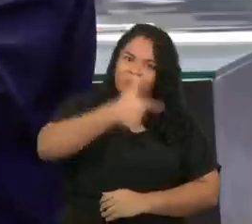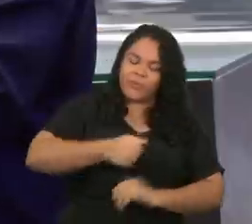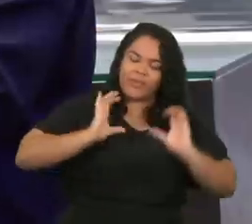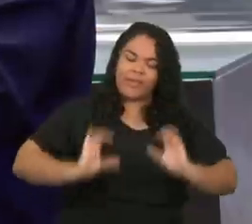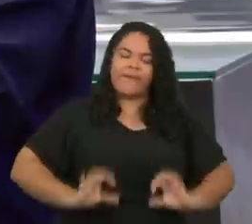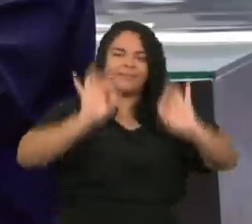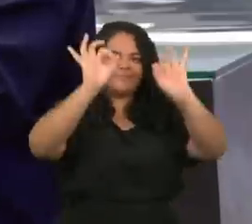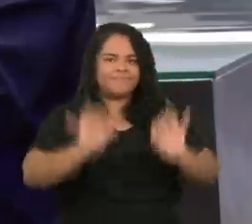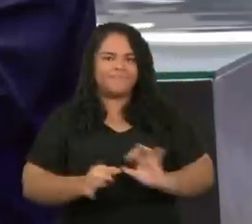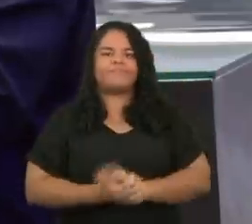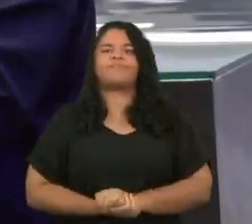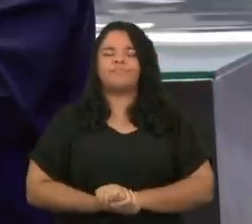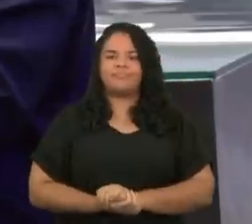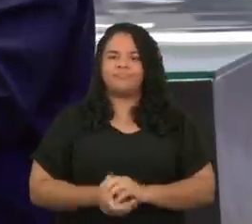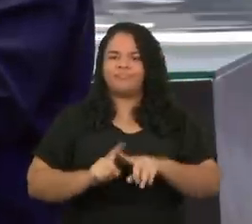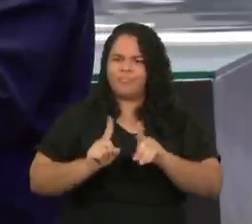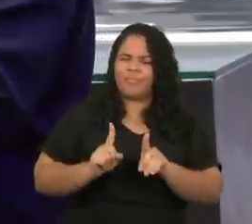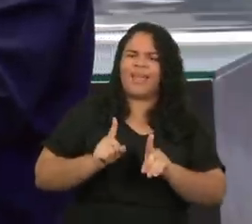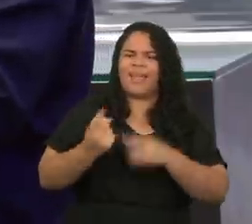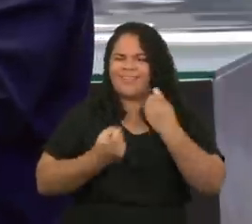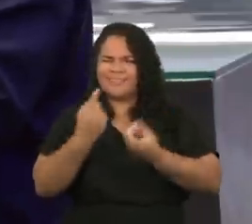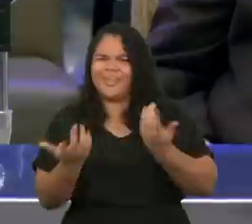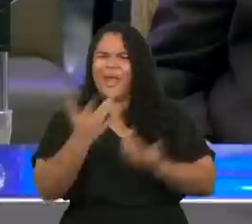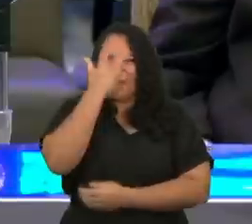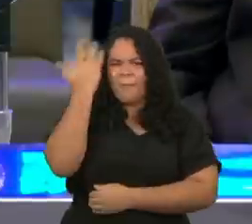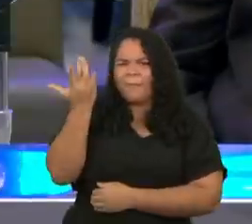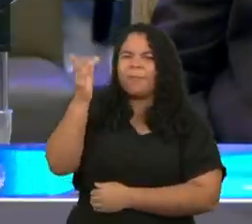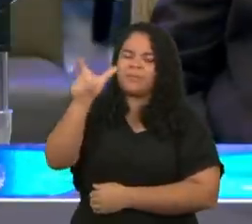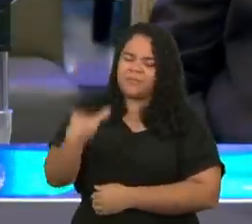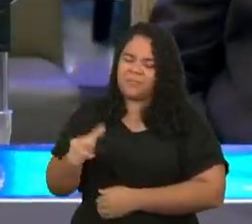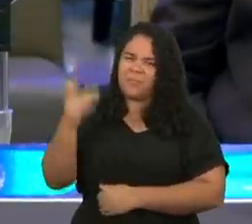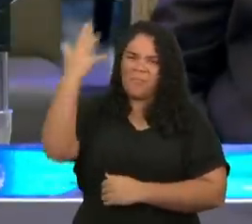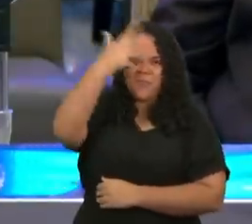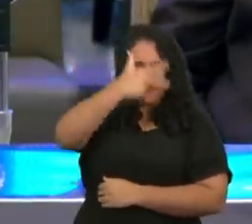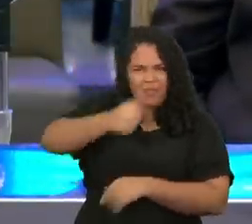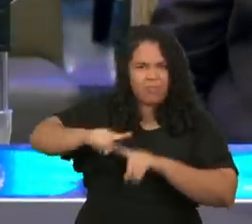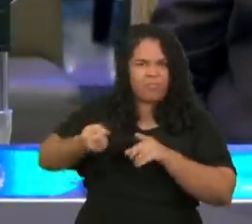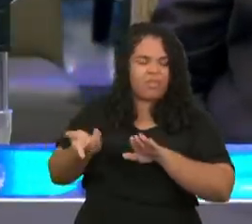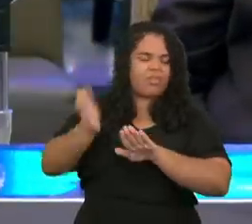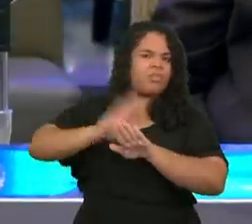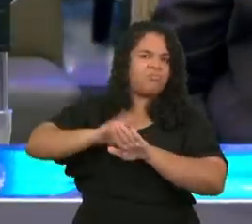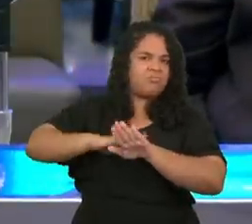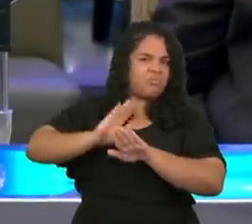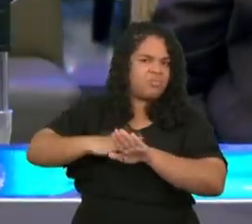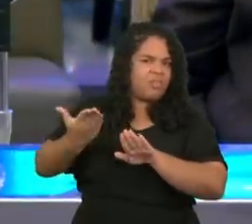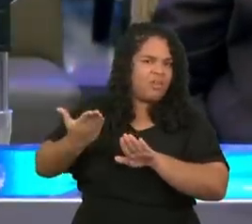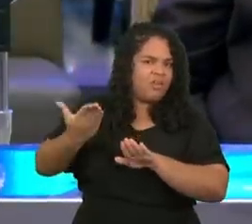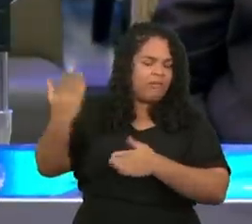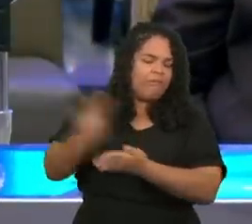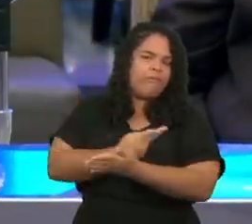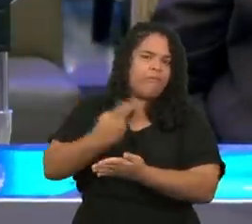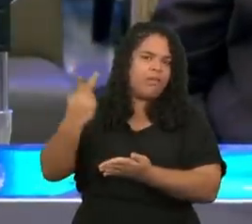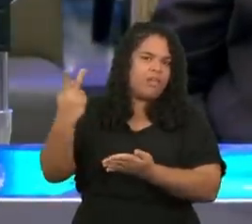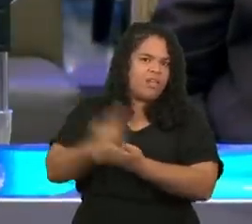bonita aí explora porque tem uma beleza aí explora é sem vergonha sabe irmão explora